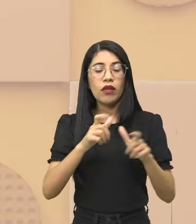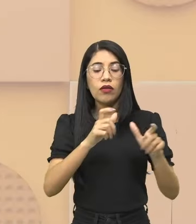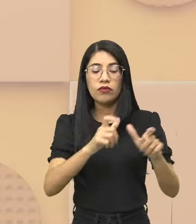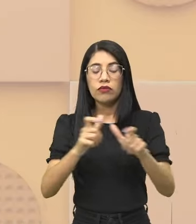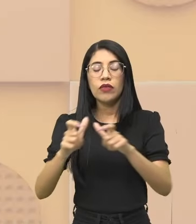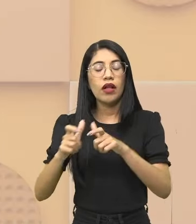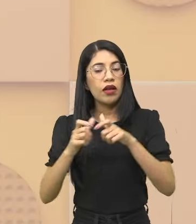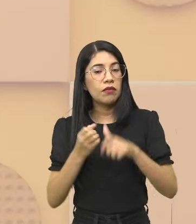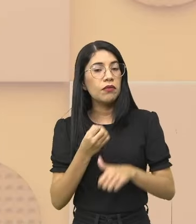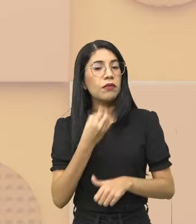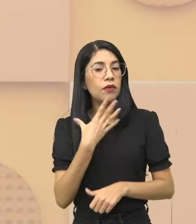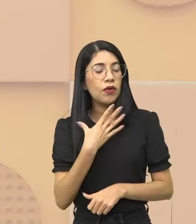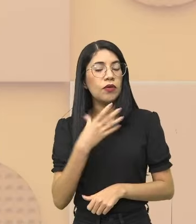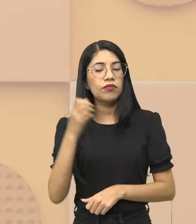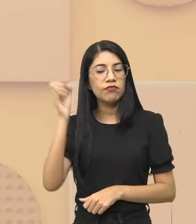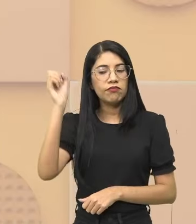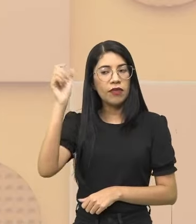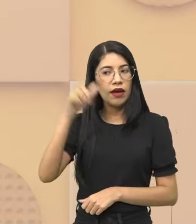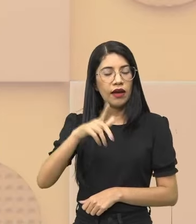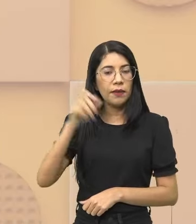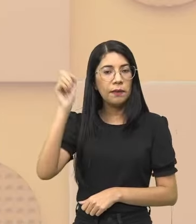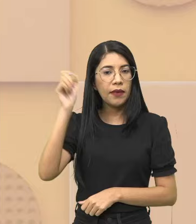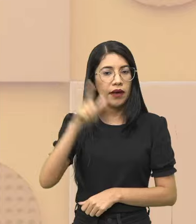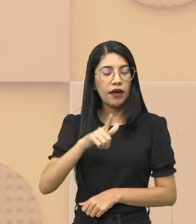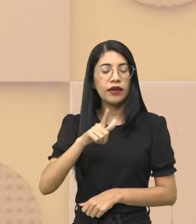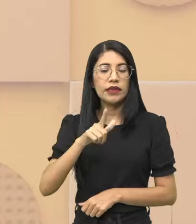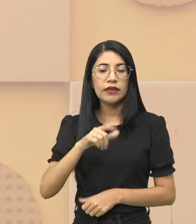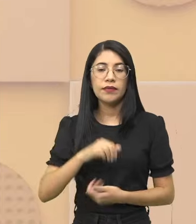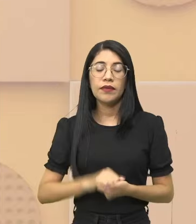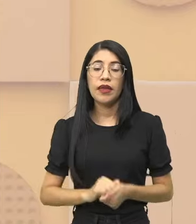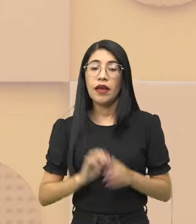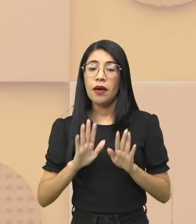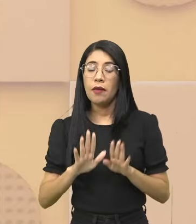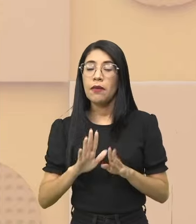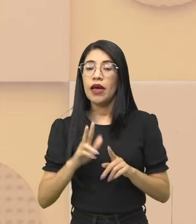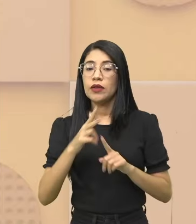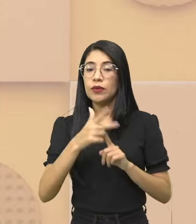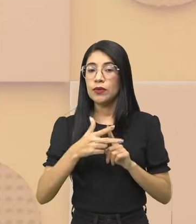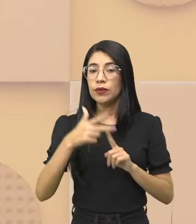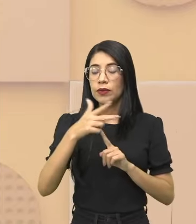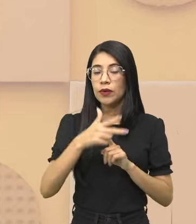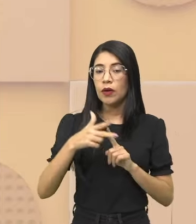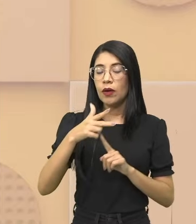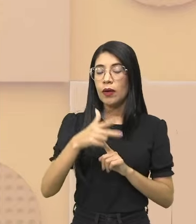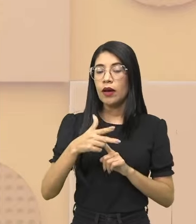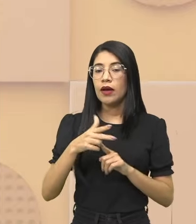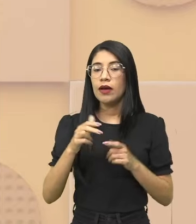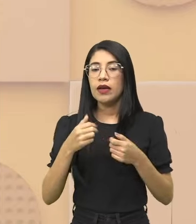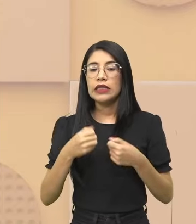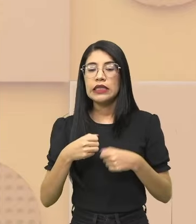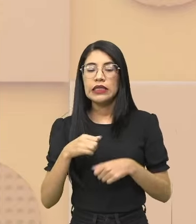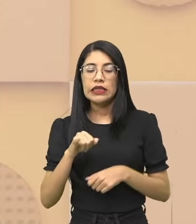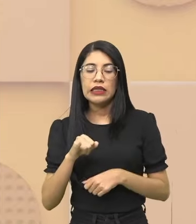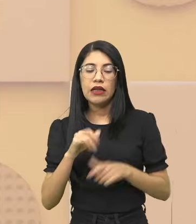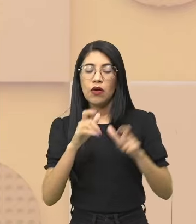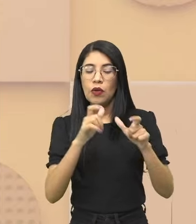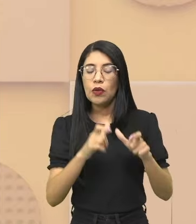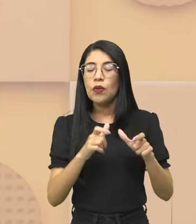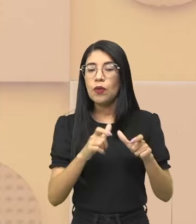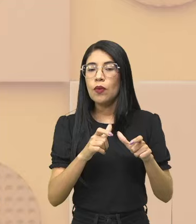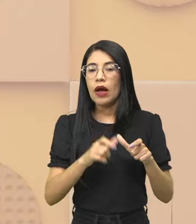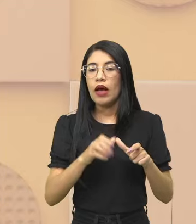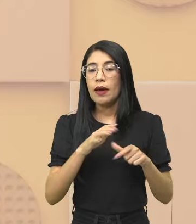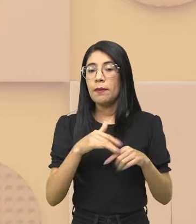localidades com a maior incidência de raios solares. No caso da energia eólica, se você tem ali, se você mora numa região com essa maior